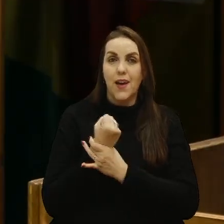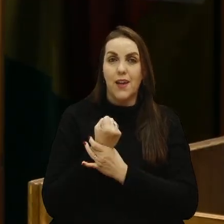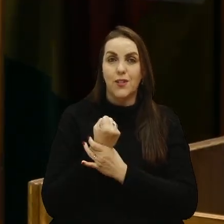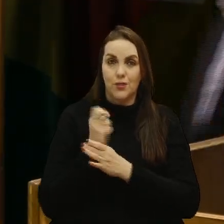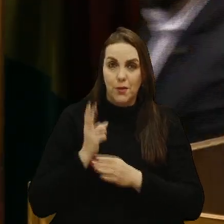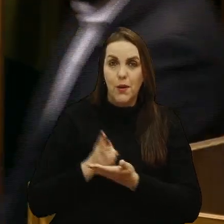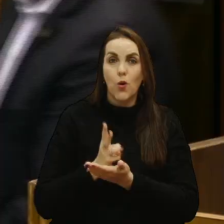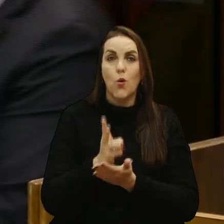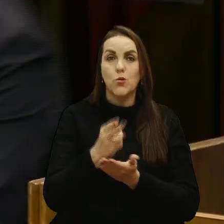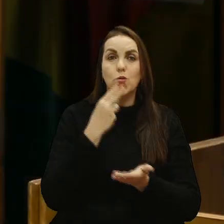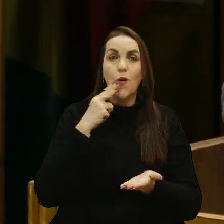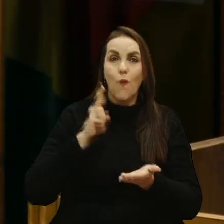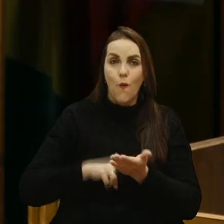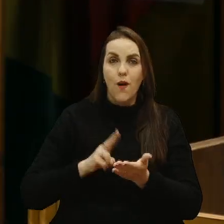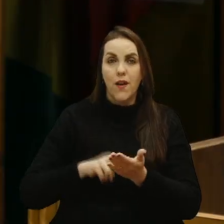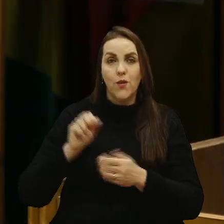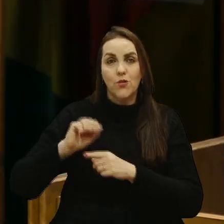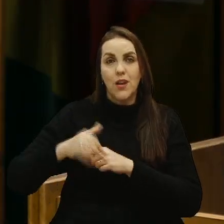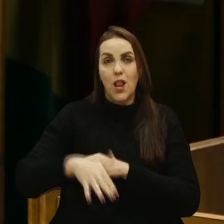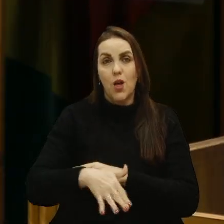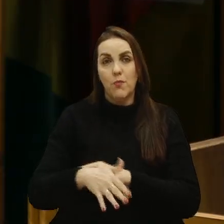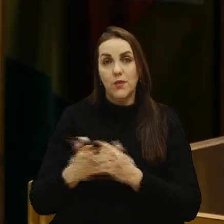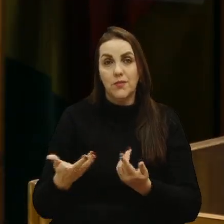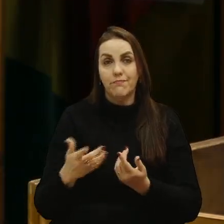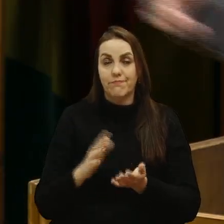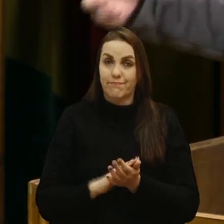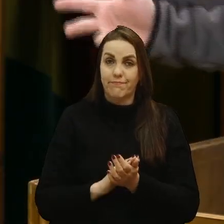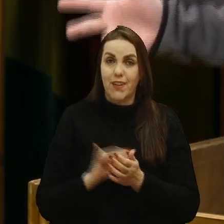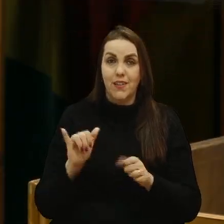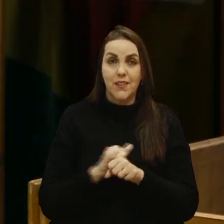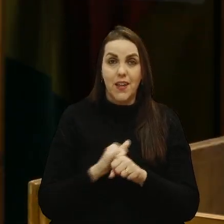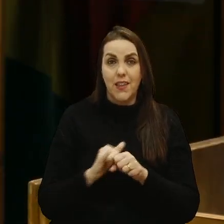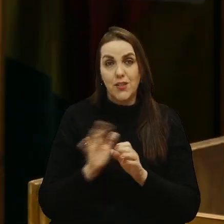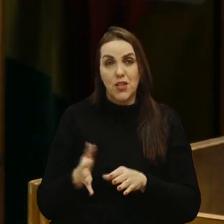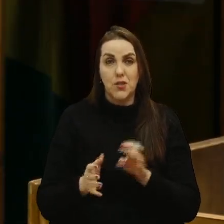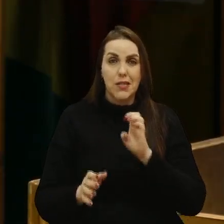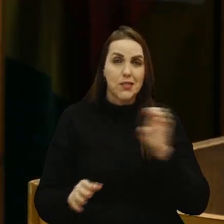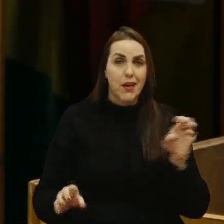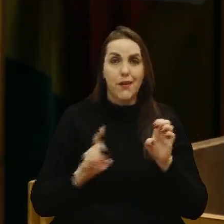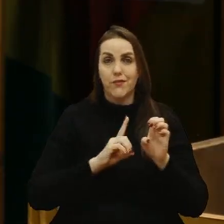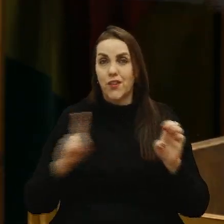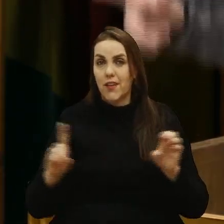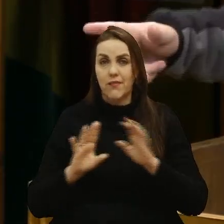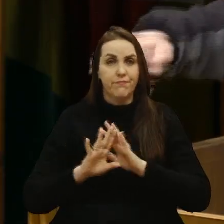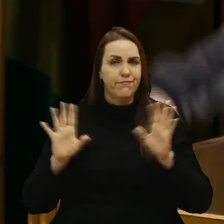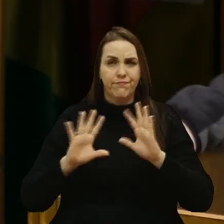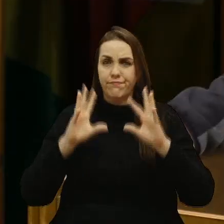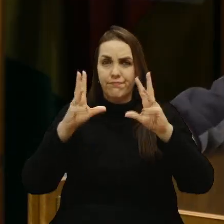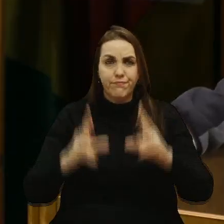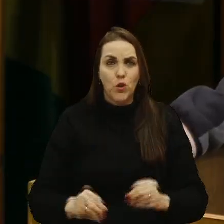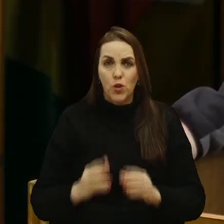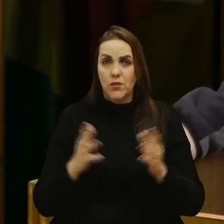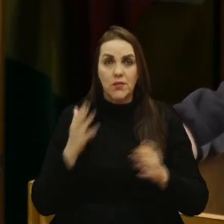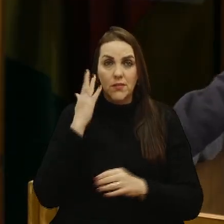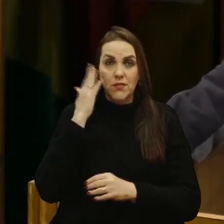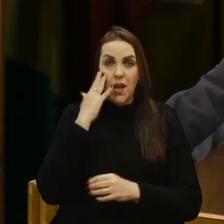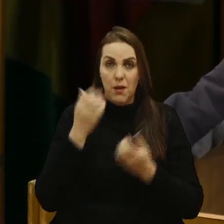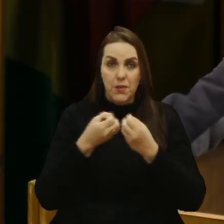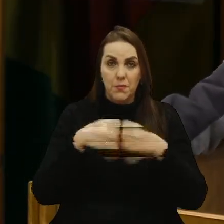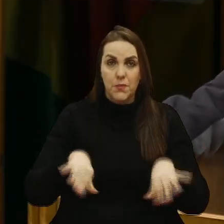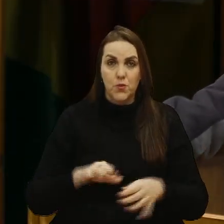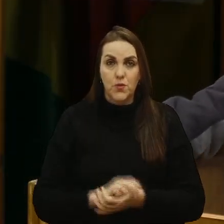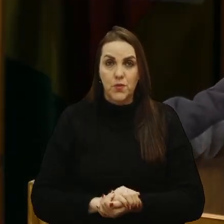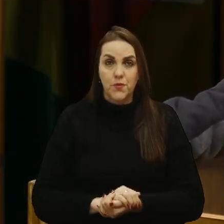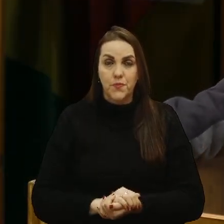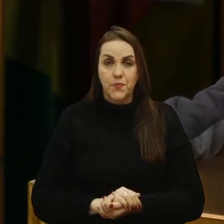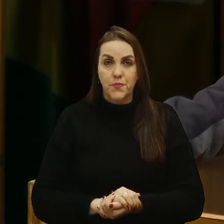manutenção do Correio de Galópolis. Essa é a saída. Então, bom, não precisa ser de esquerda, não precisa ser de direita, todo mundo aqui, esquerda ou direita, sabe que dá prejuízo. Uma